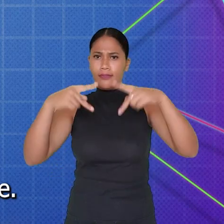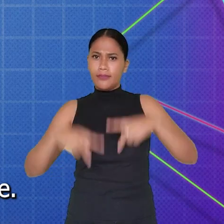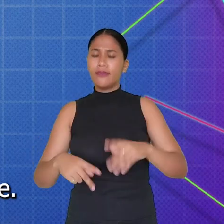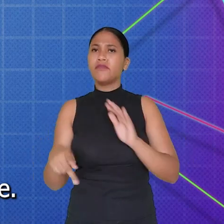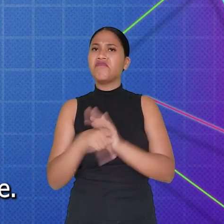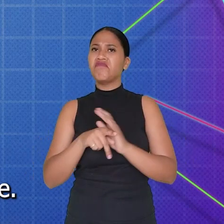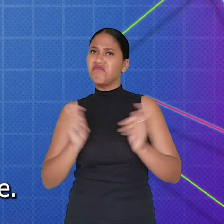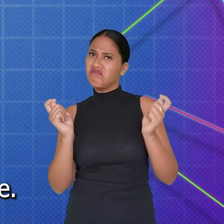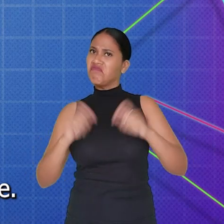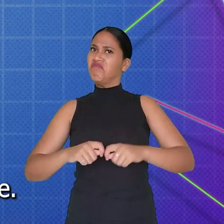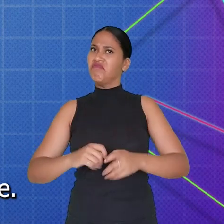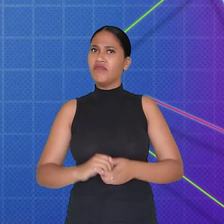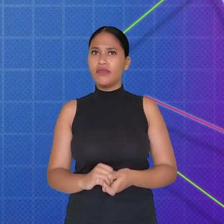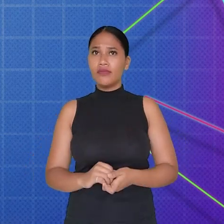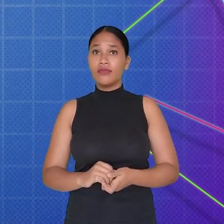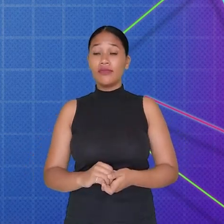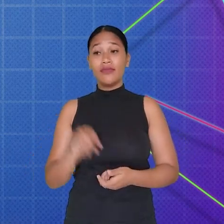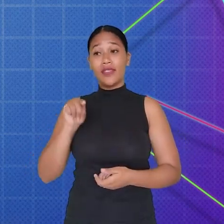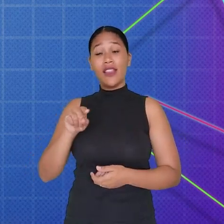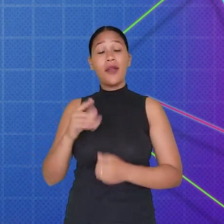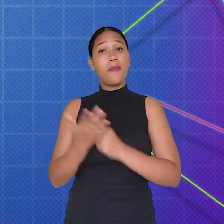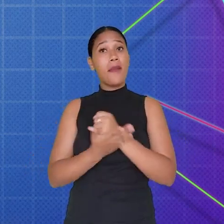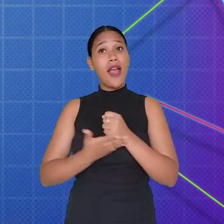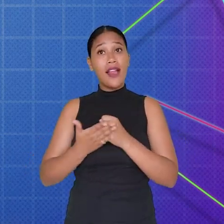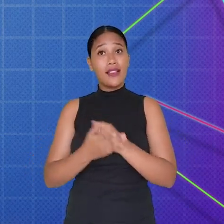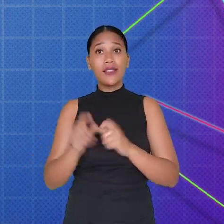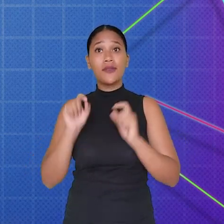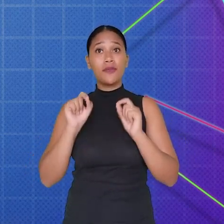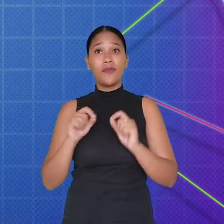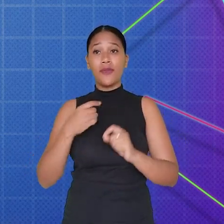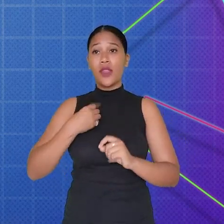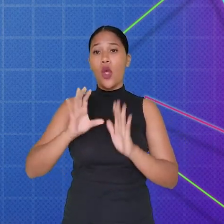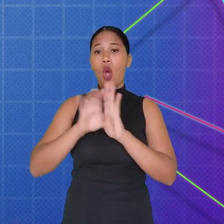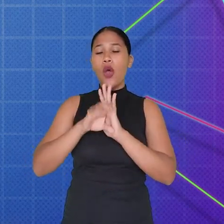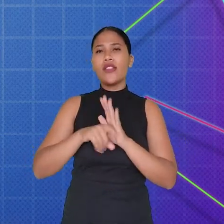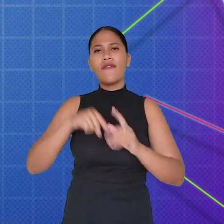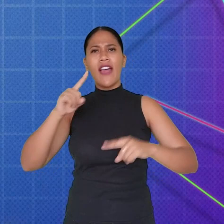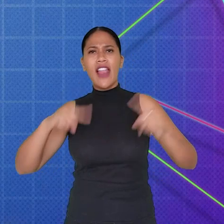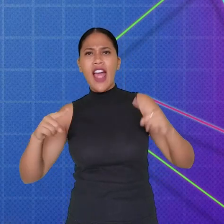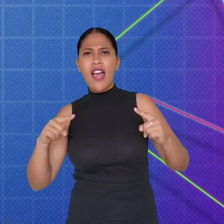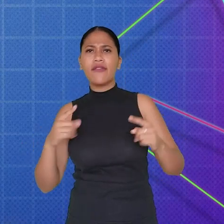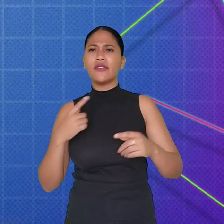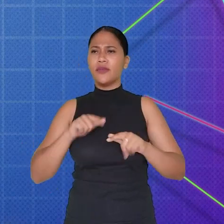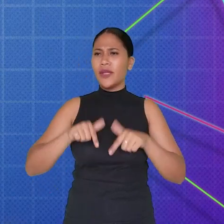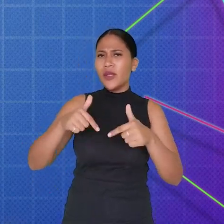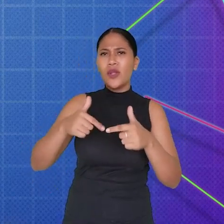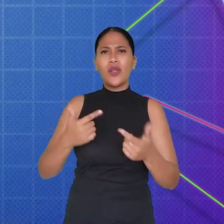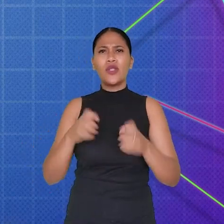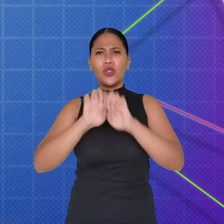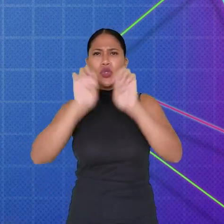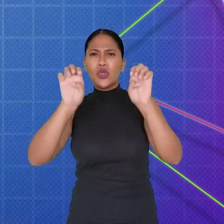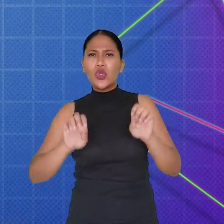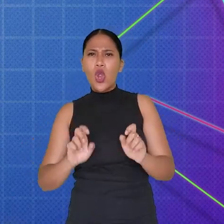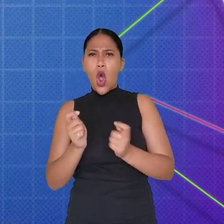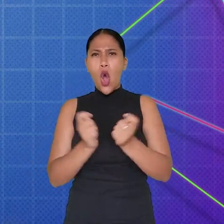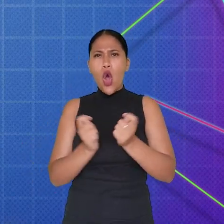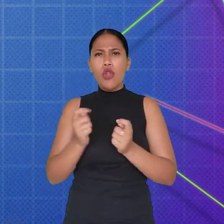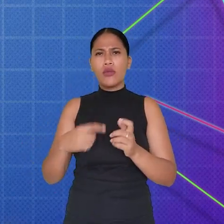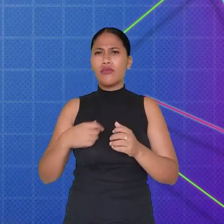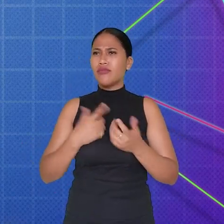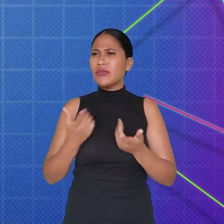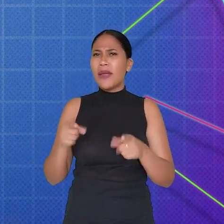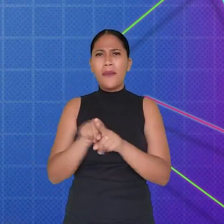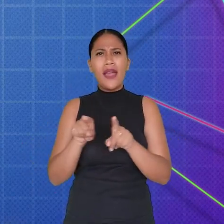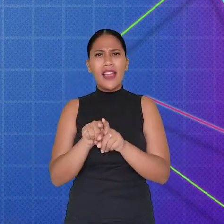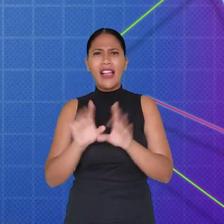programador competente. A sintaxe básica de C# inclui conceitos como variáveis, operadores, estruturas de controle de